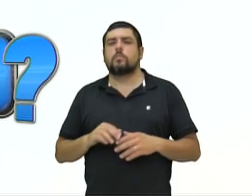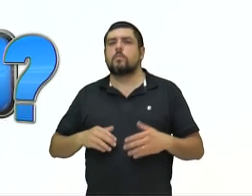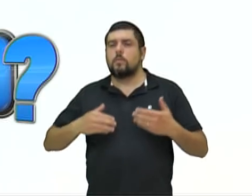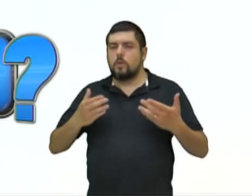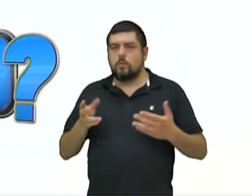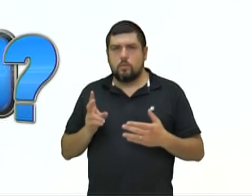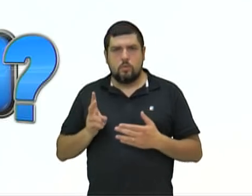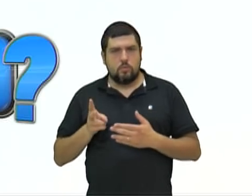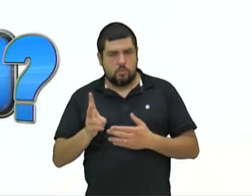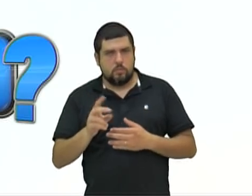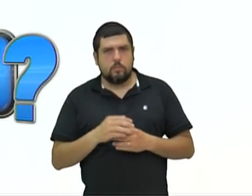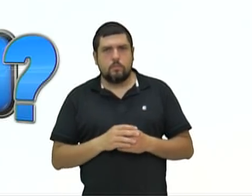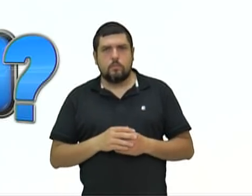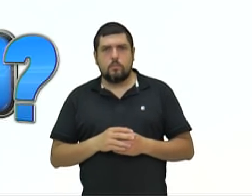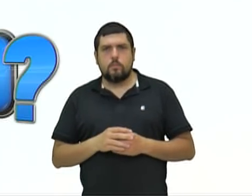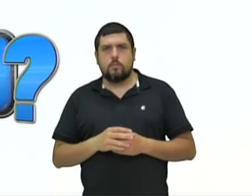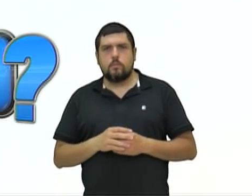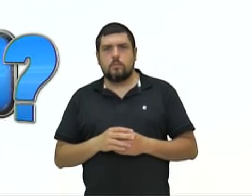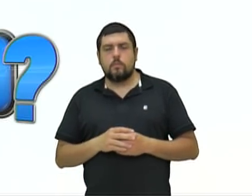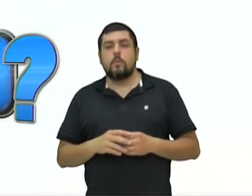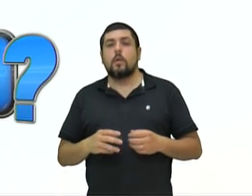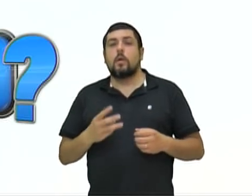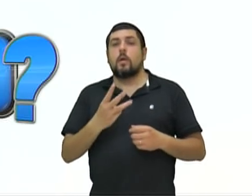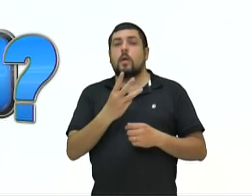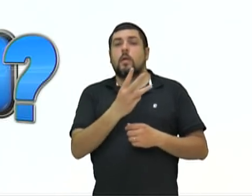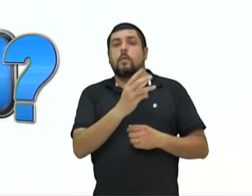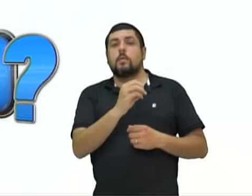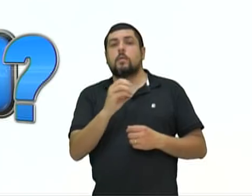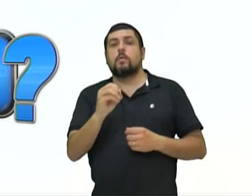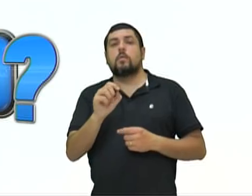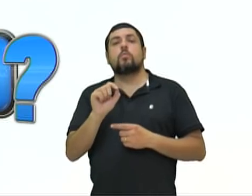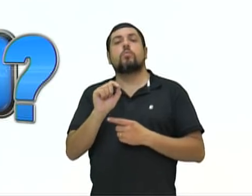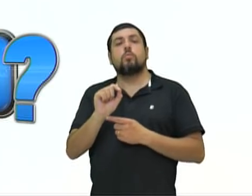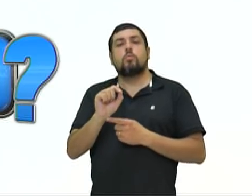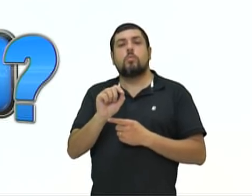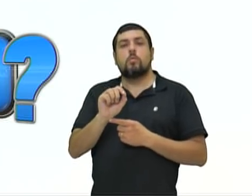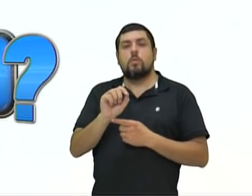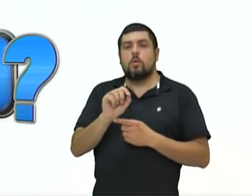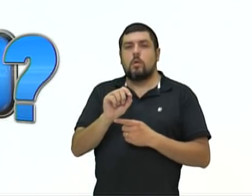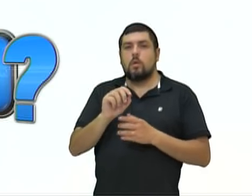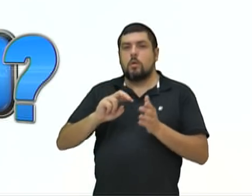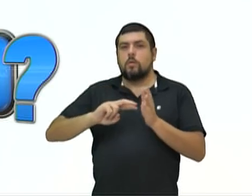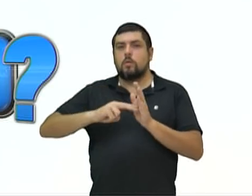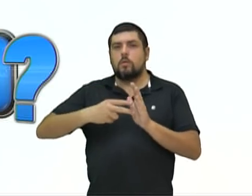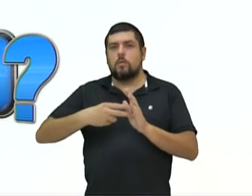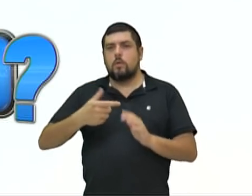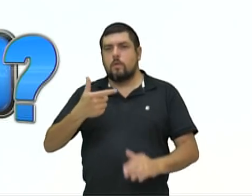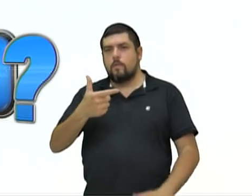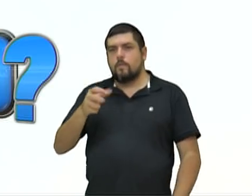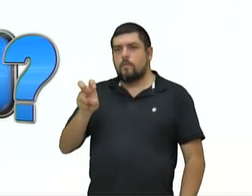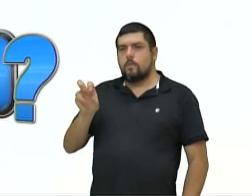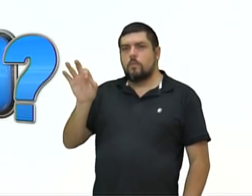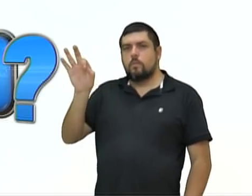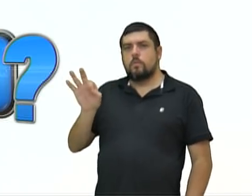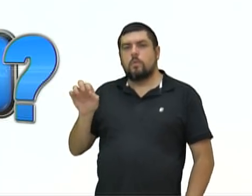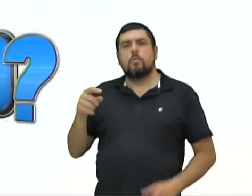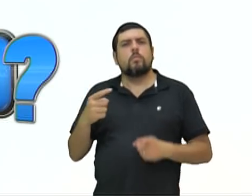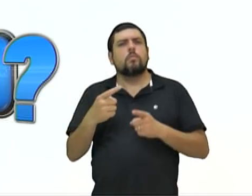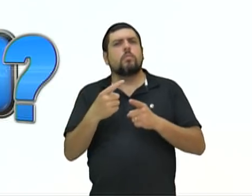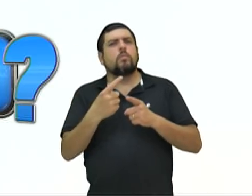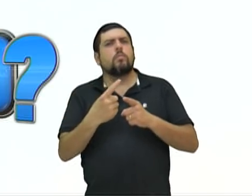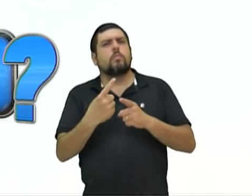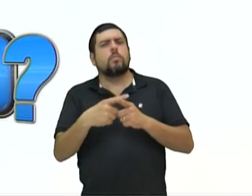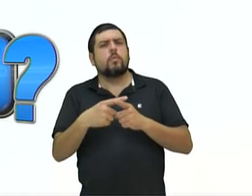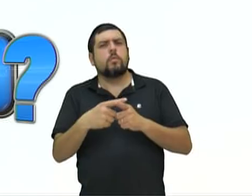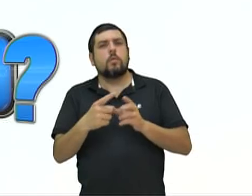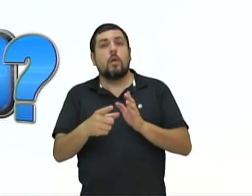eu tenho lá que 300 representa o quê? 25%. Por que representa 25%? Porque isso está